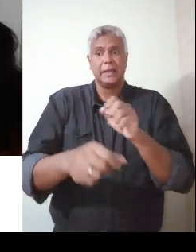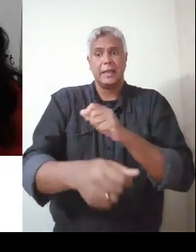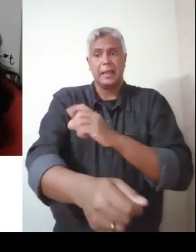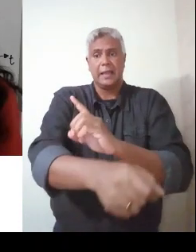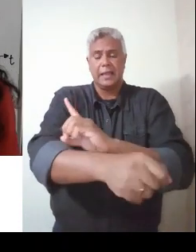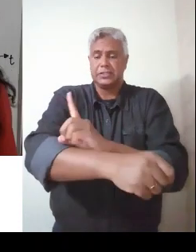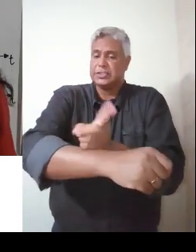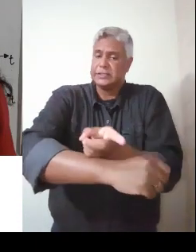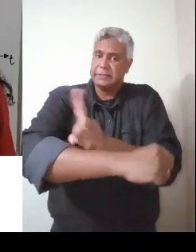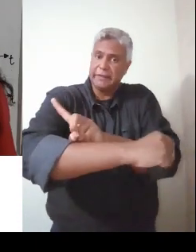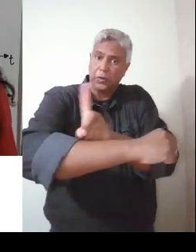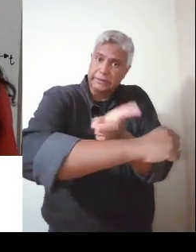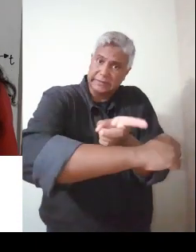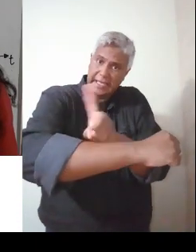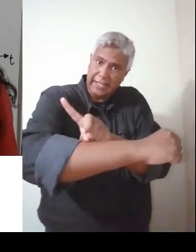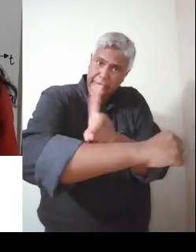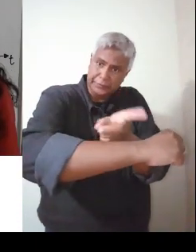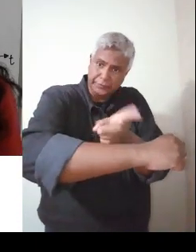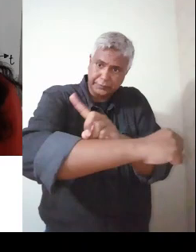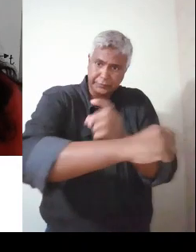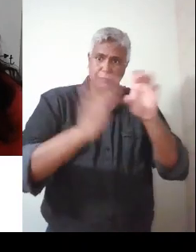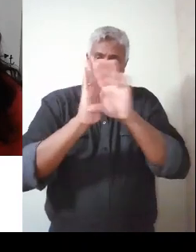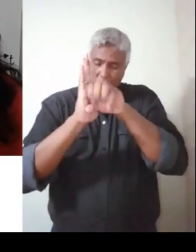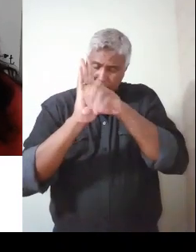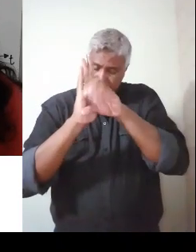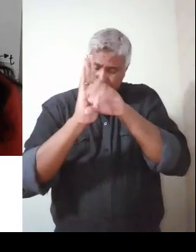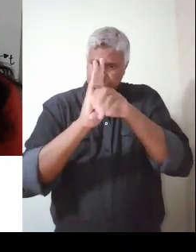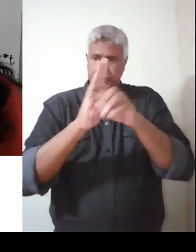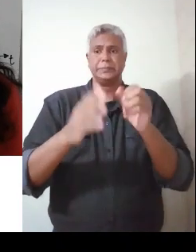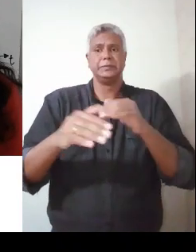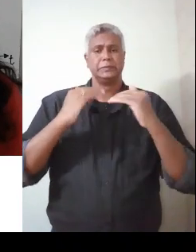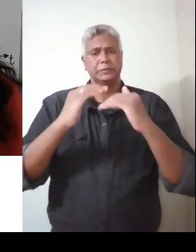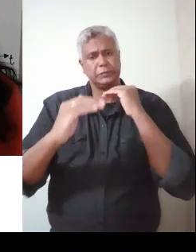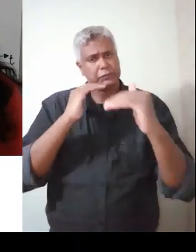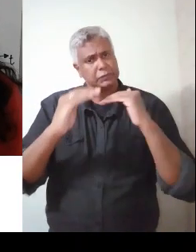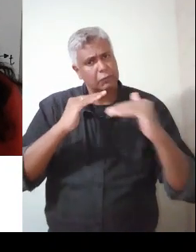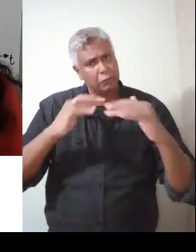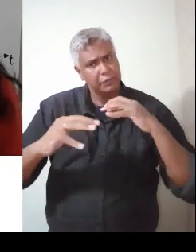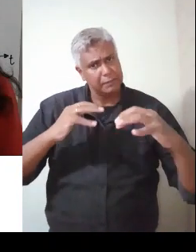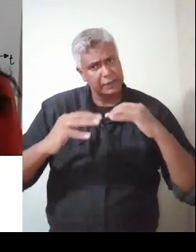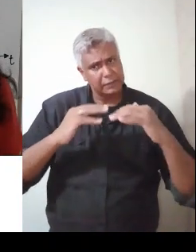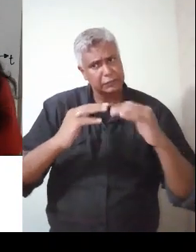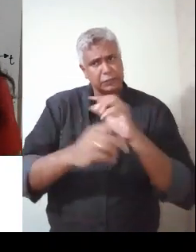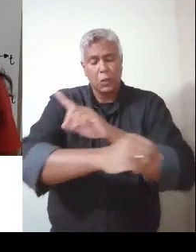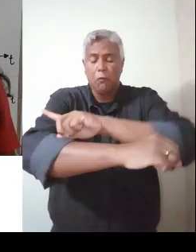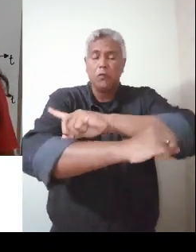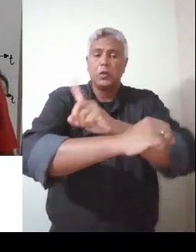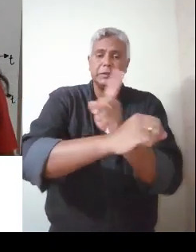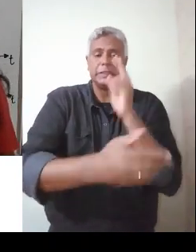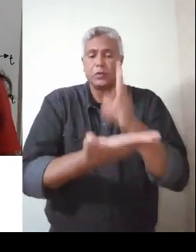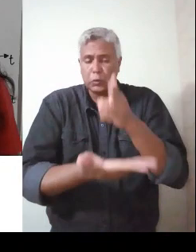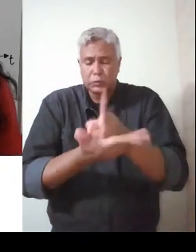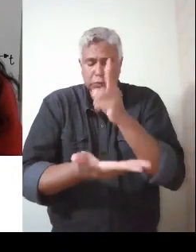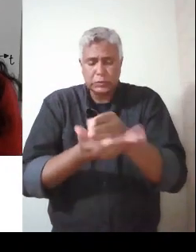a definição deste movimento caracteriza-se pela velocidade constante, ou